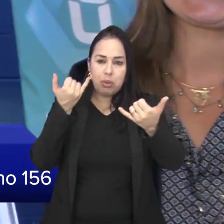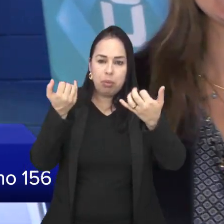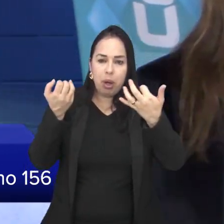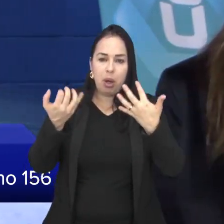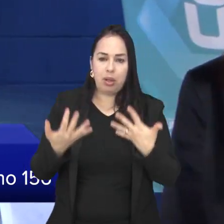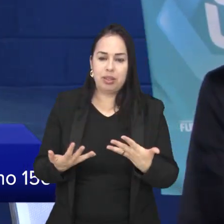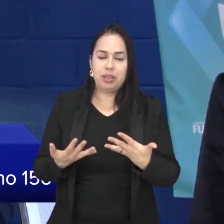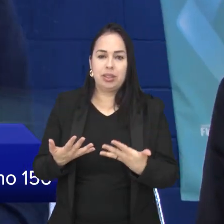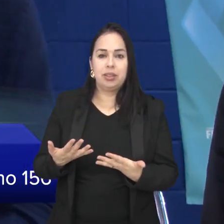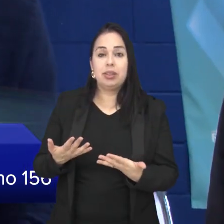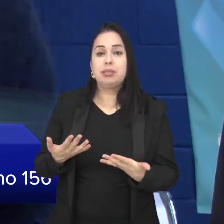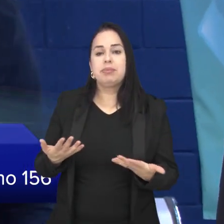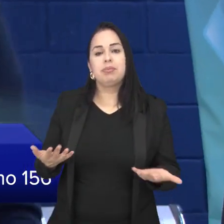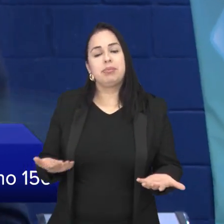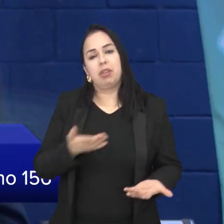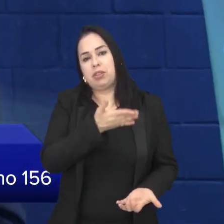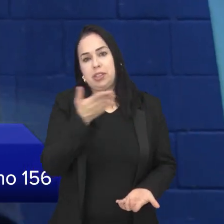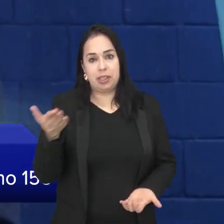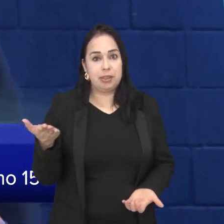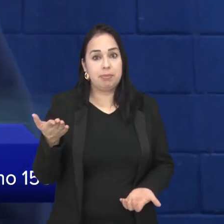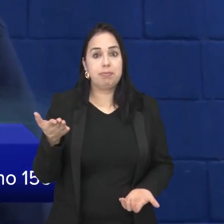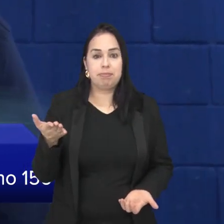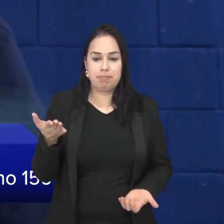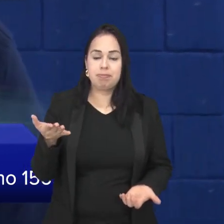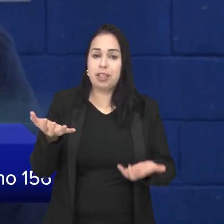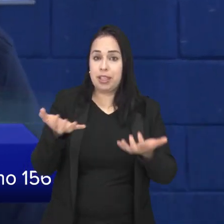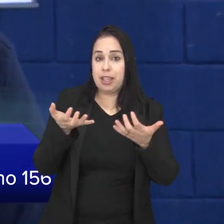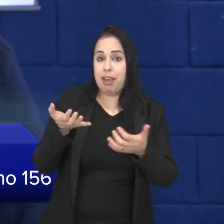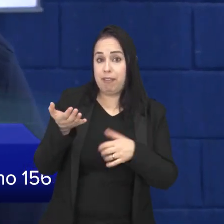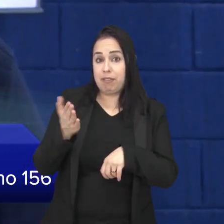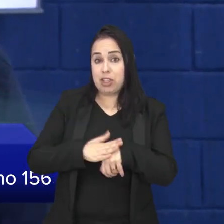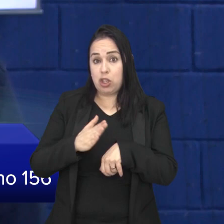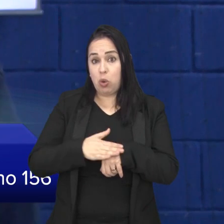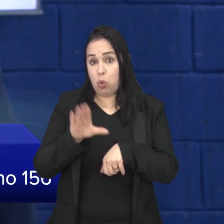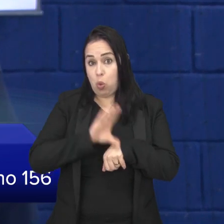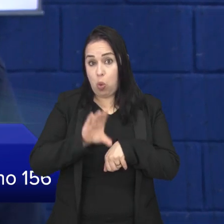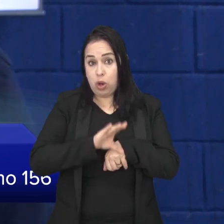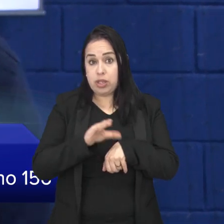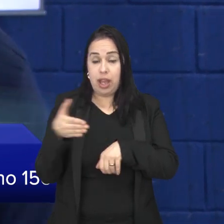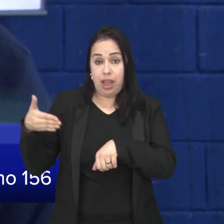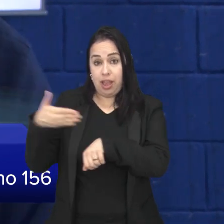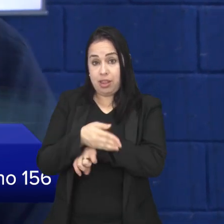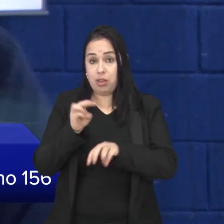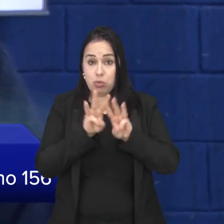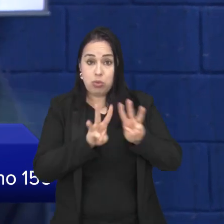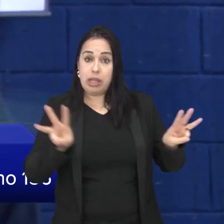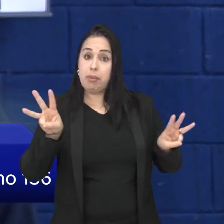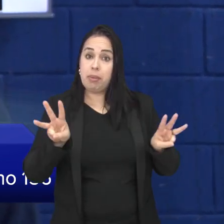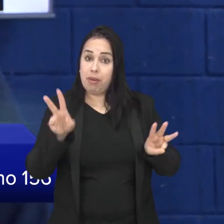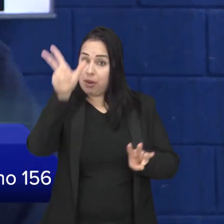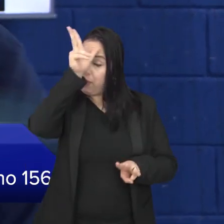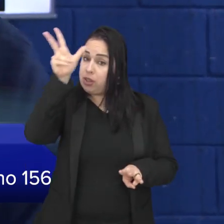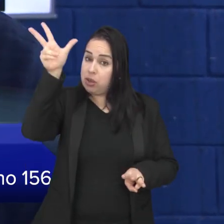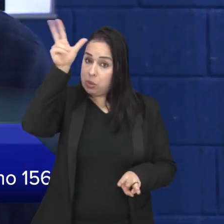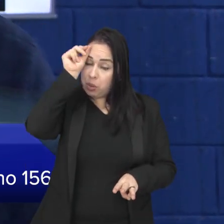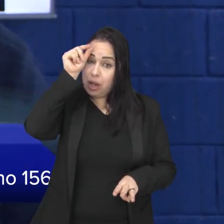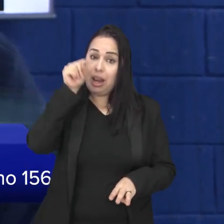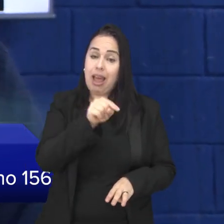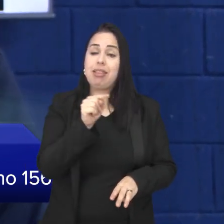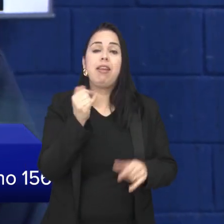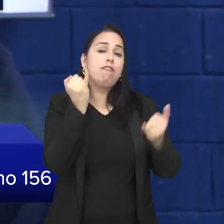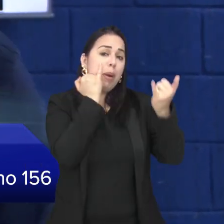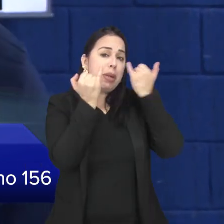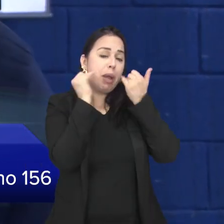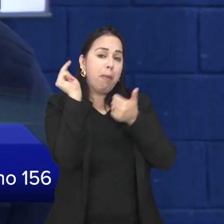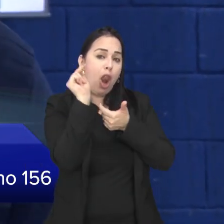as informações aí com a Ruth. Então, para você que quer fazer um curso profissionalizante, né, entra no site da Prefeitura, no Qualifica São